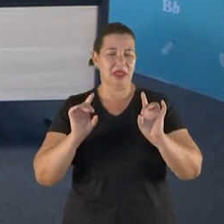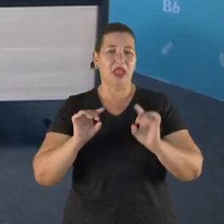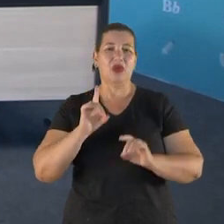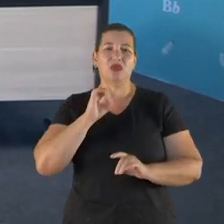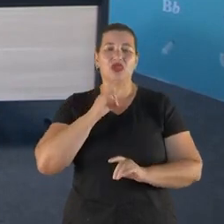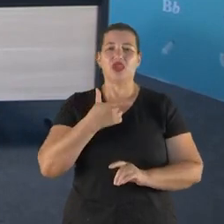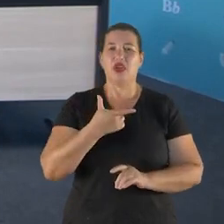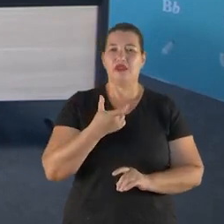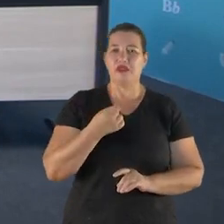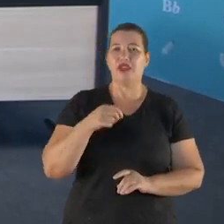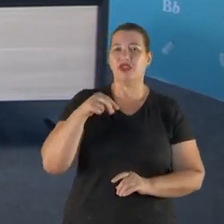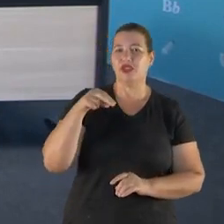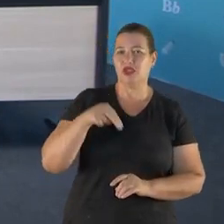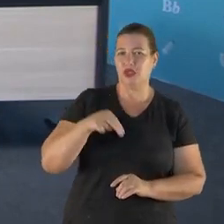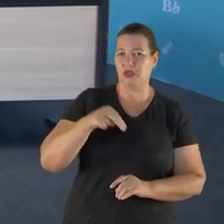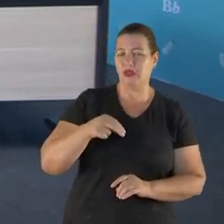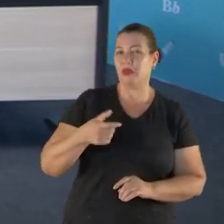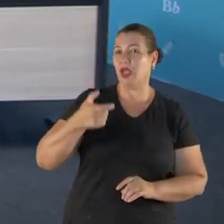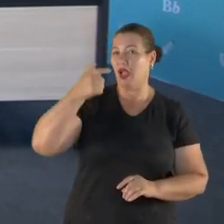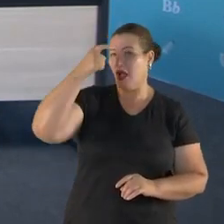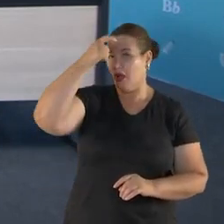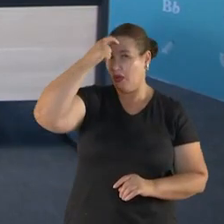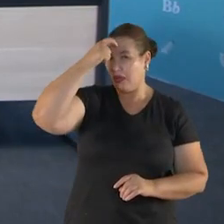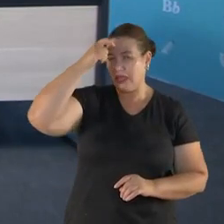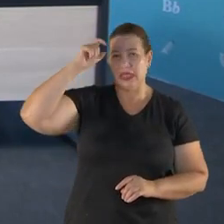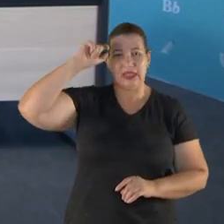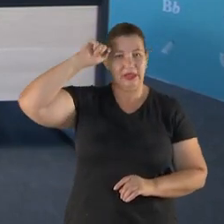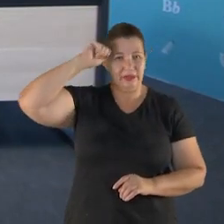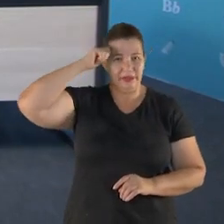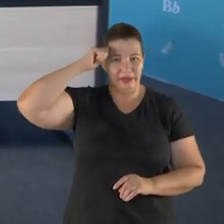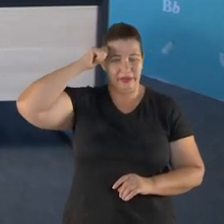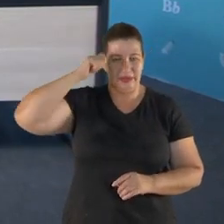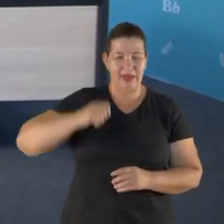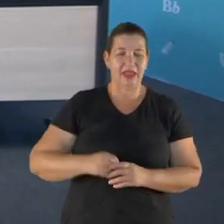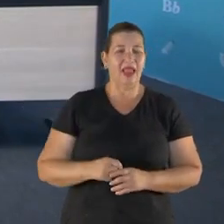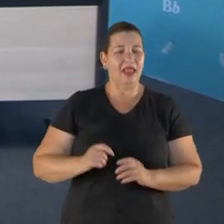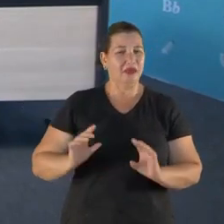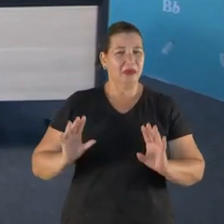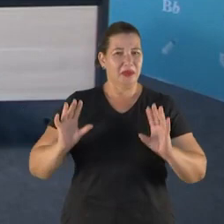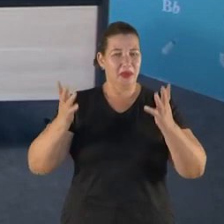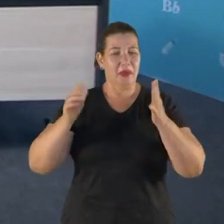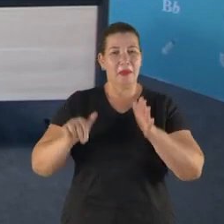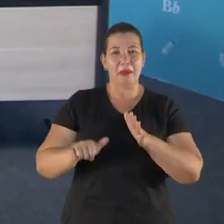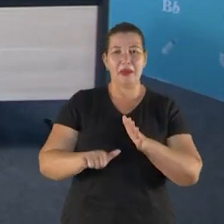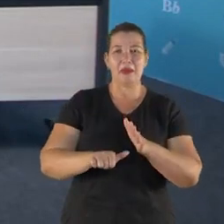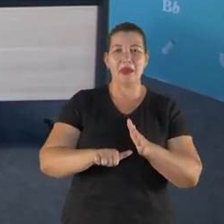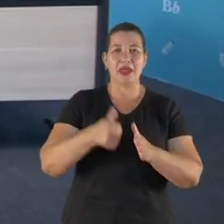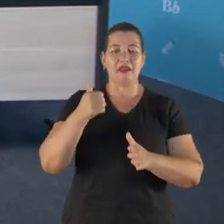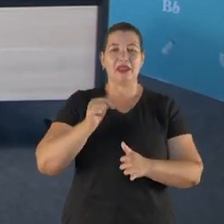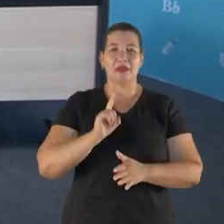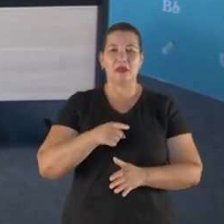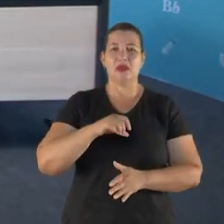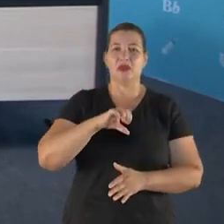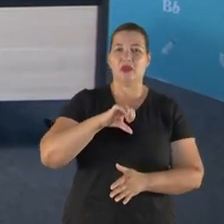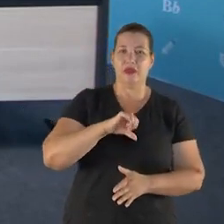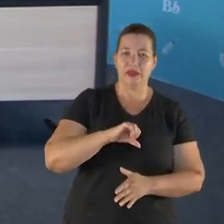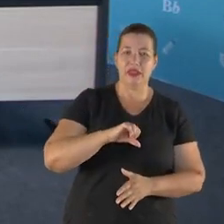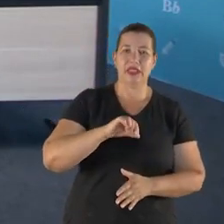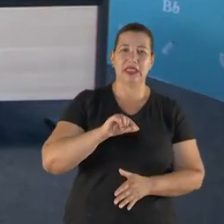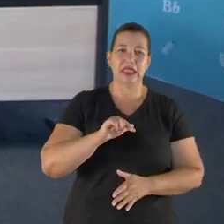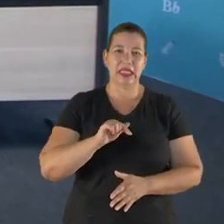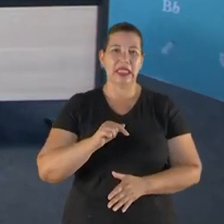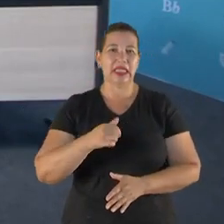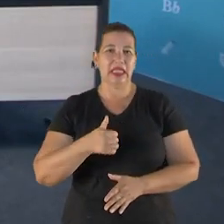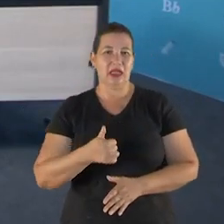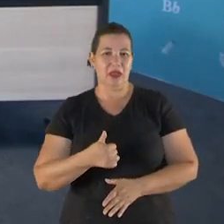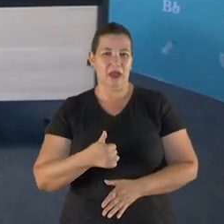porque comemoramos no dia 20 de novembro o Dia da Consciência Negra. Celebrado pela primeira vez em